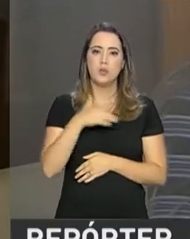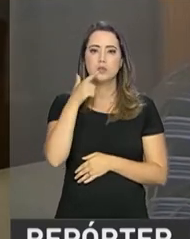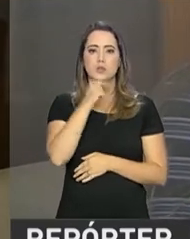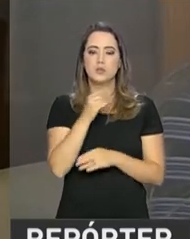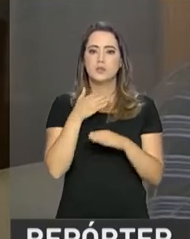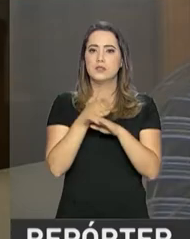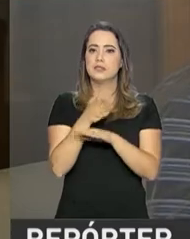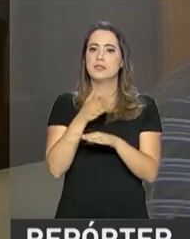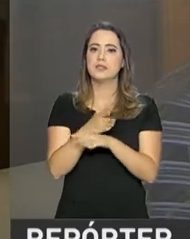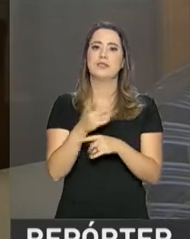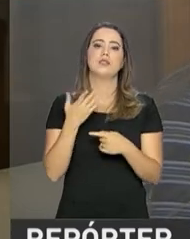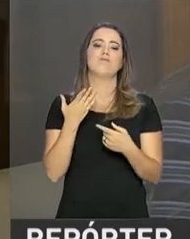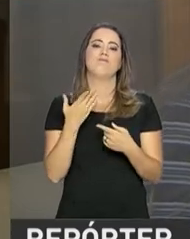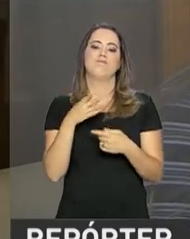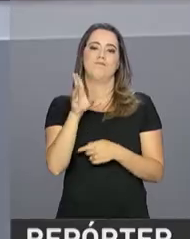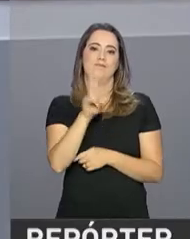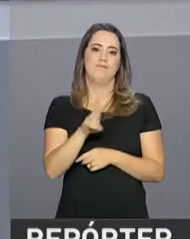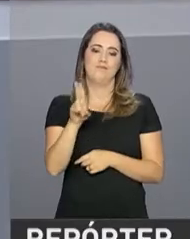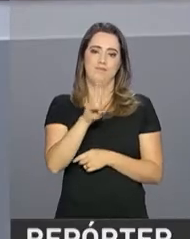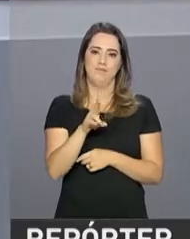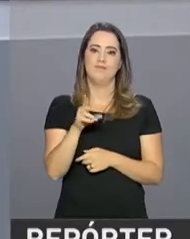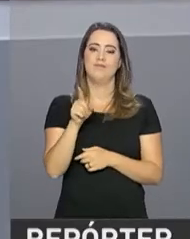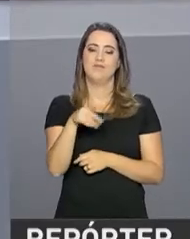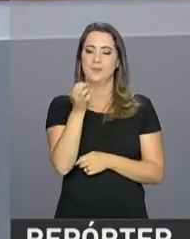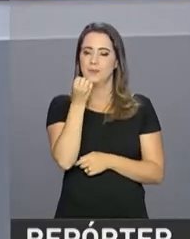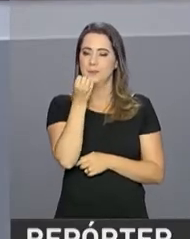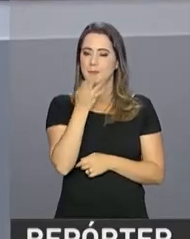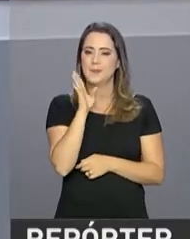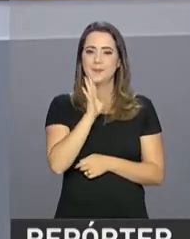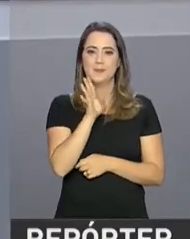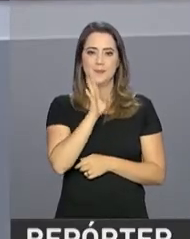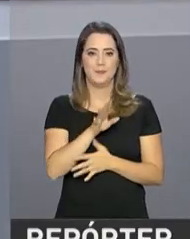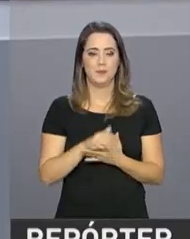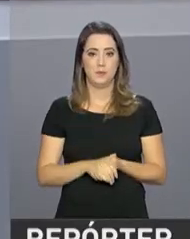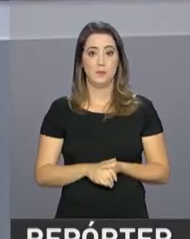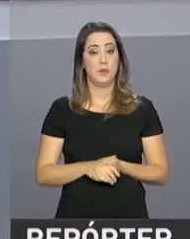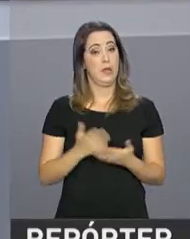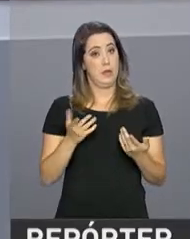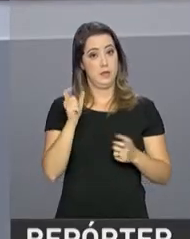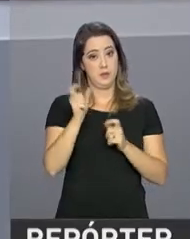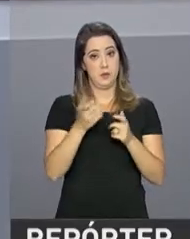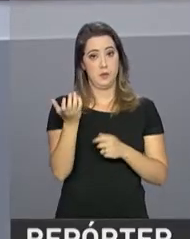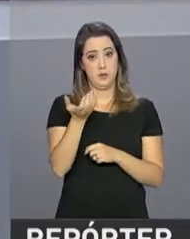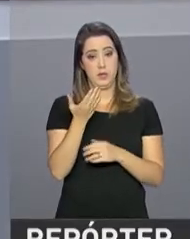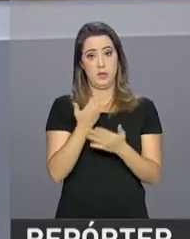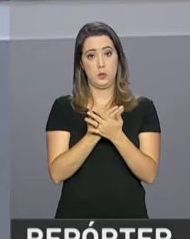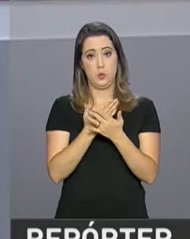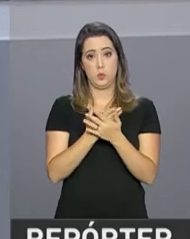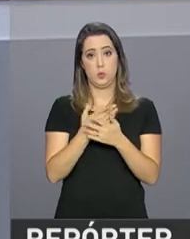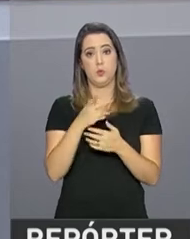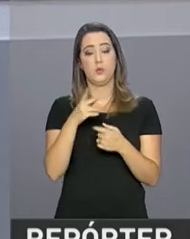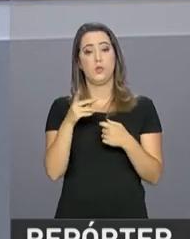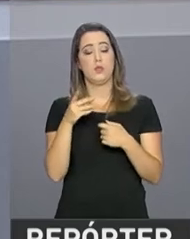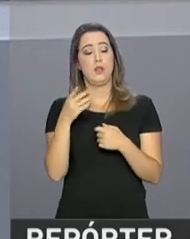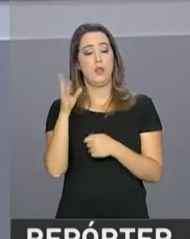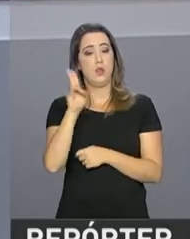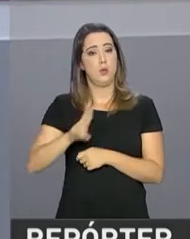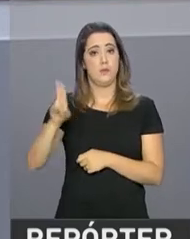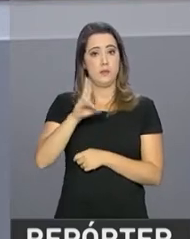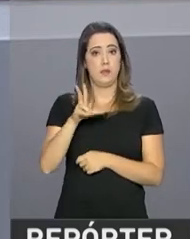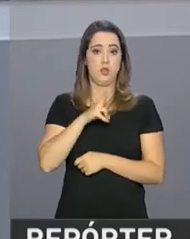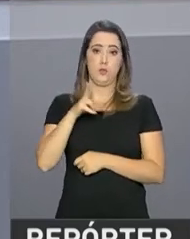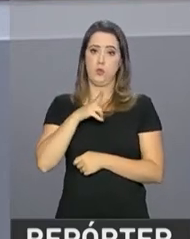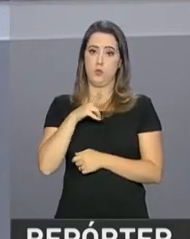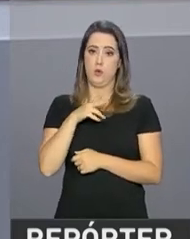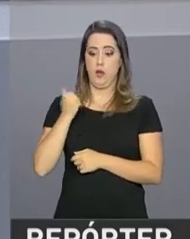na minha carreira vai ser muito legal jó os estudantes que pretendem estudar em instituições particulares com bolsa de